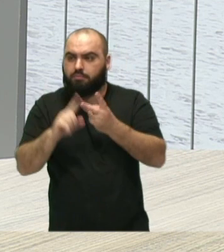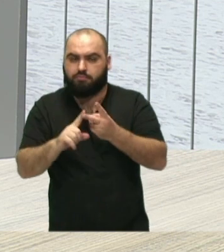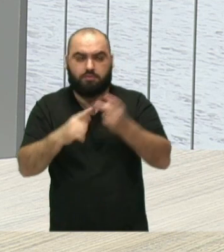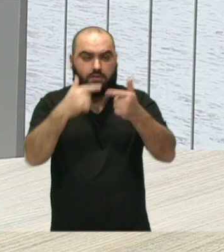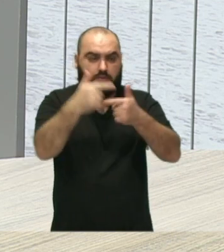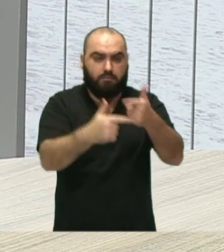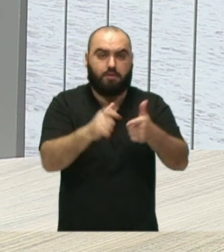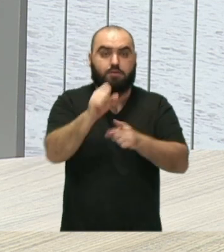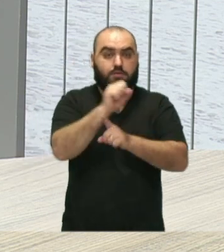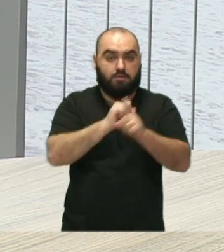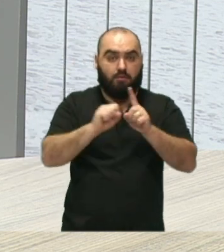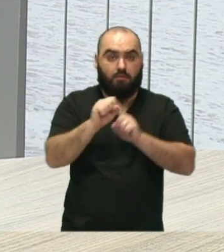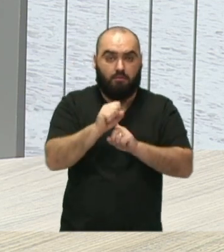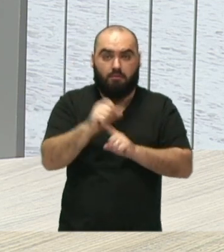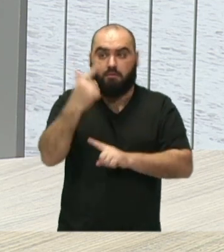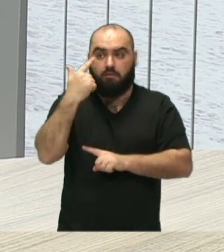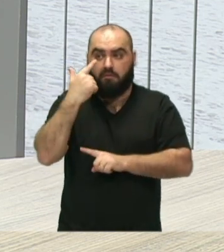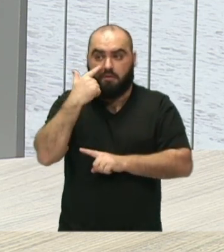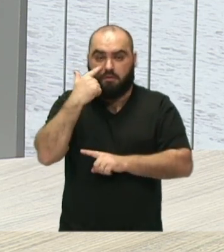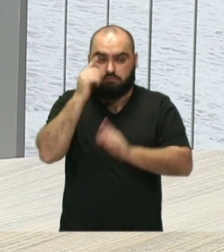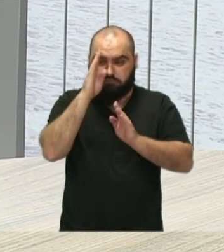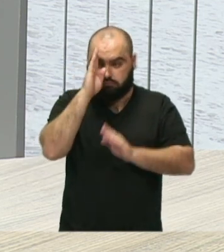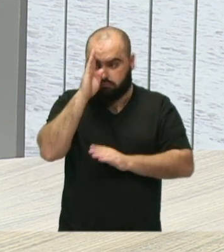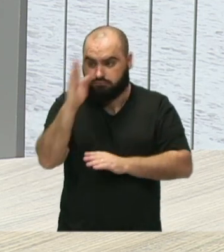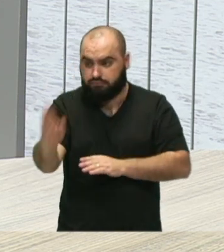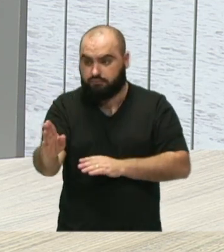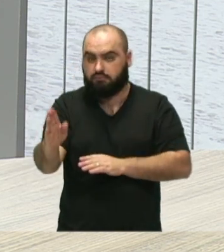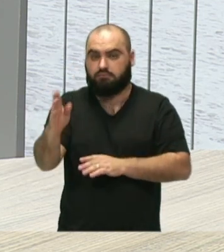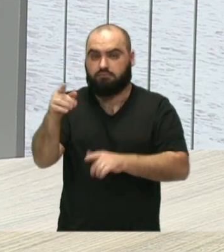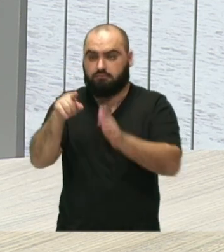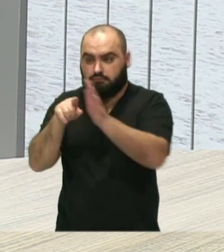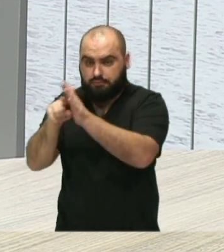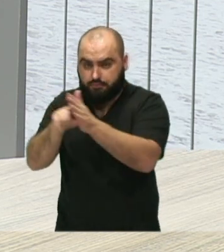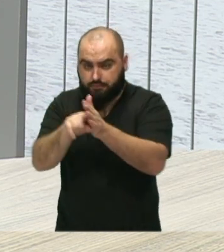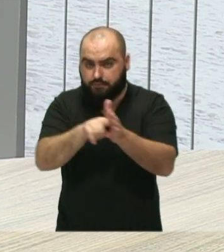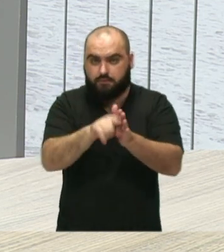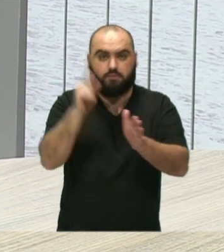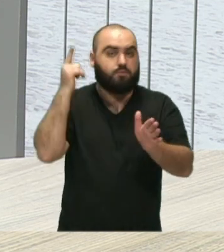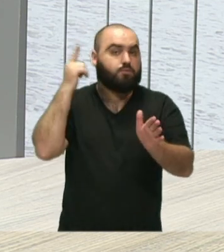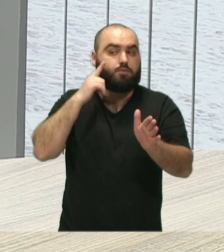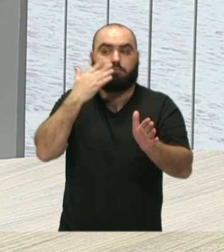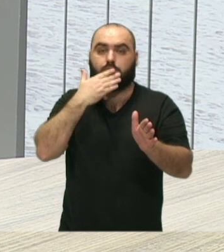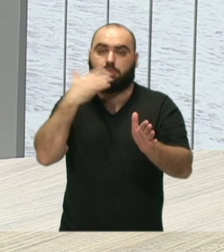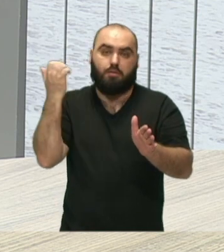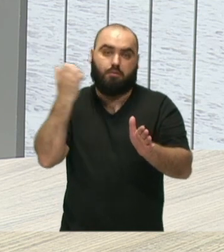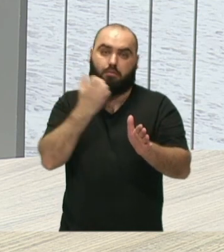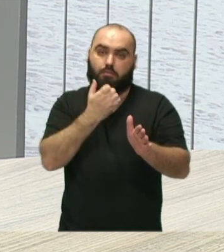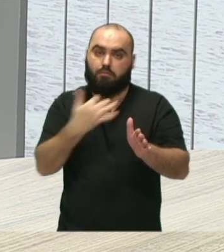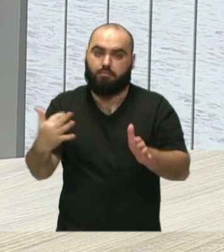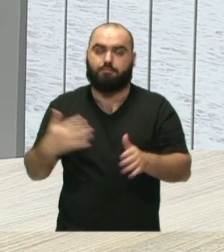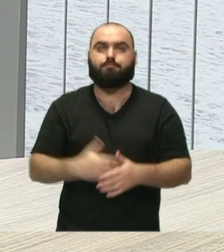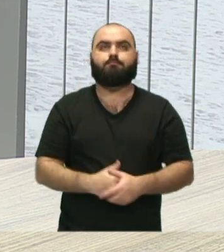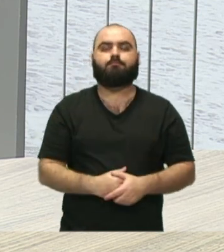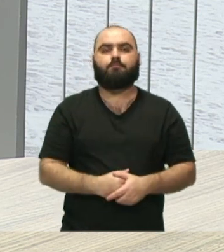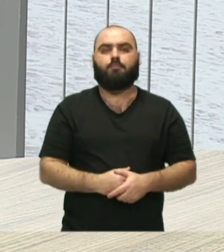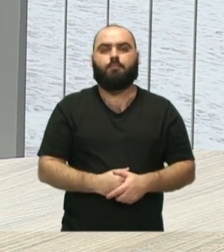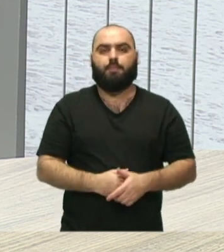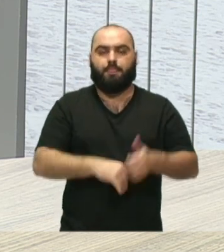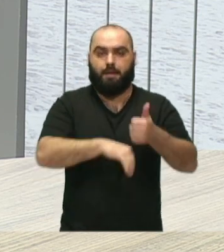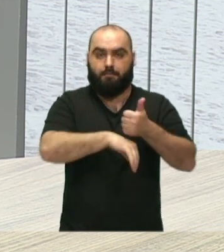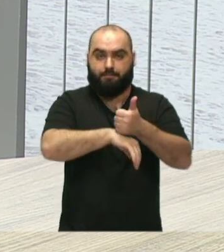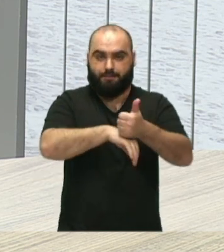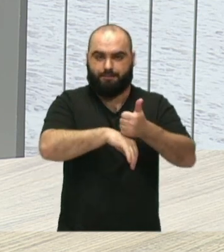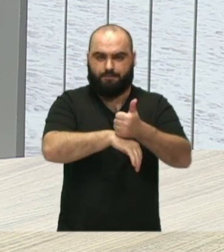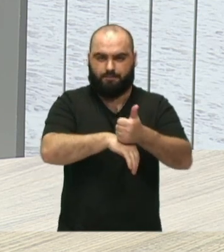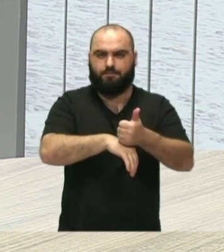são direcionadas, baseadas nesse diagnóstico. Porque os profissionais têm